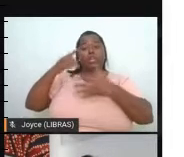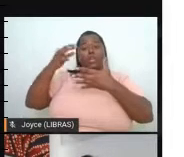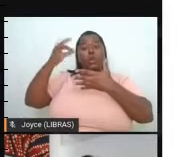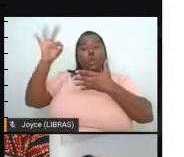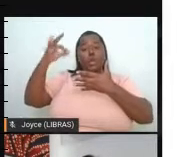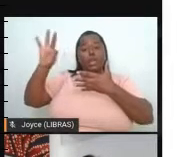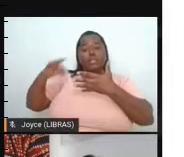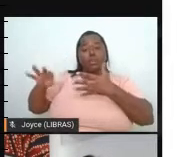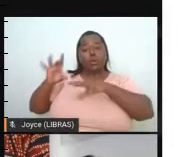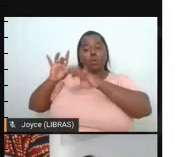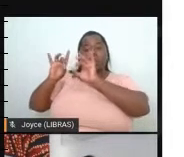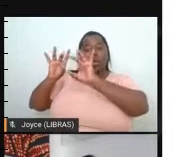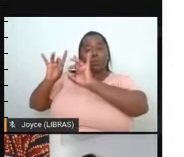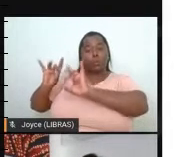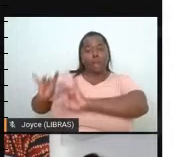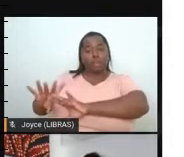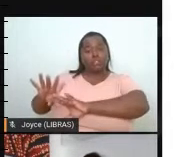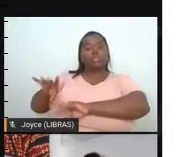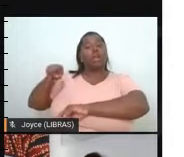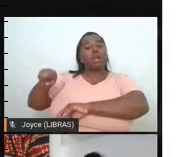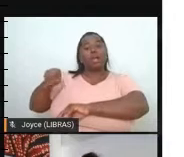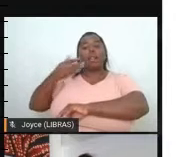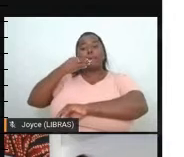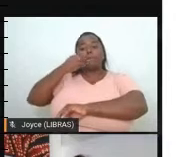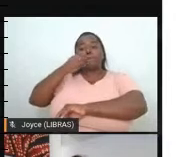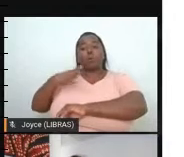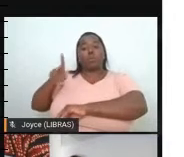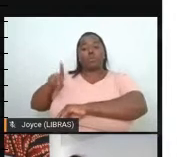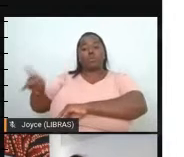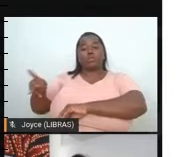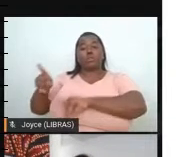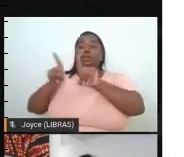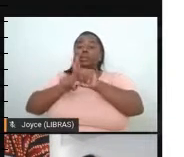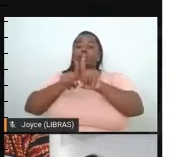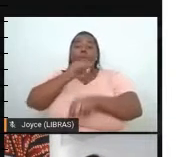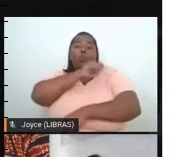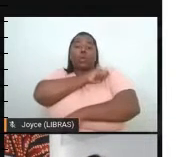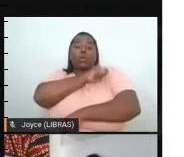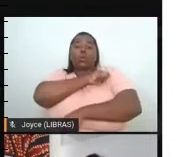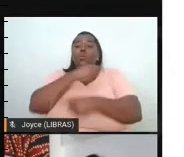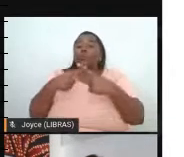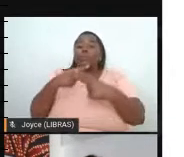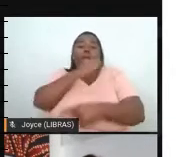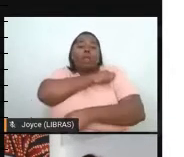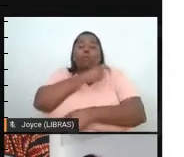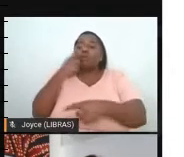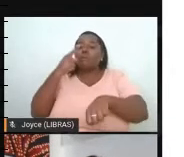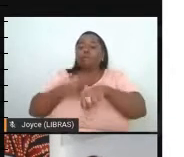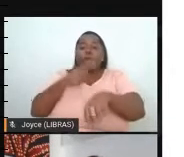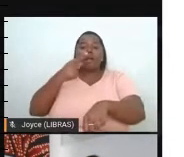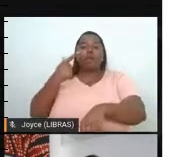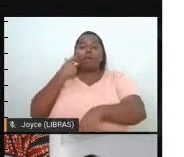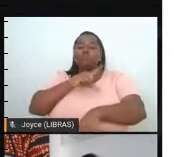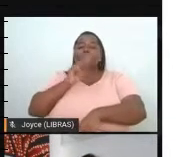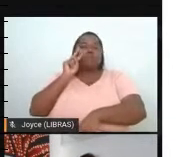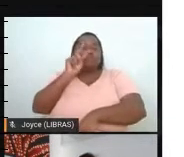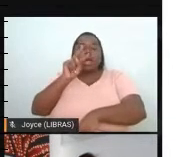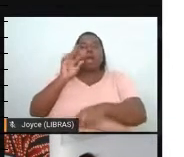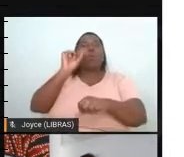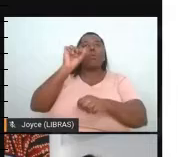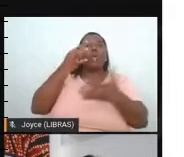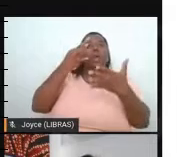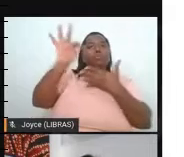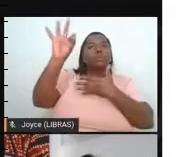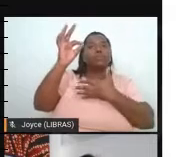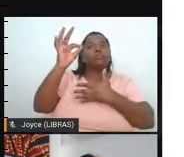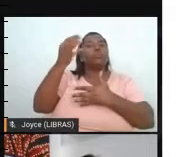para o aluno, que pode receber um feedback imediato daquilo que ele acertou e daquilo que ele errou, né? E o professor passa a ser